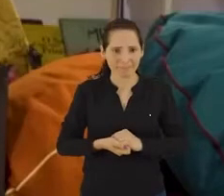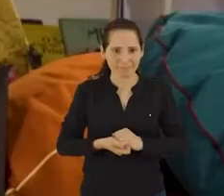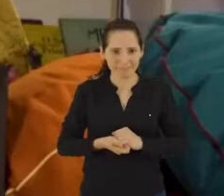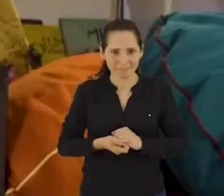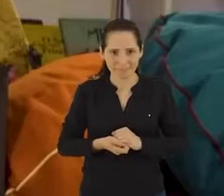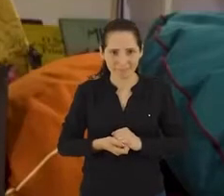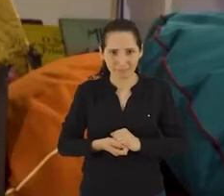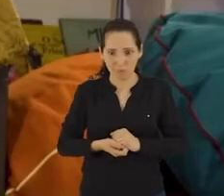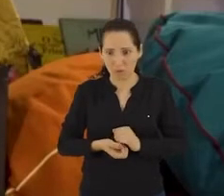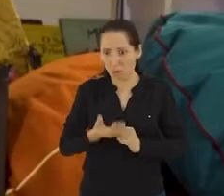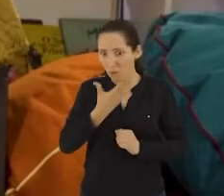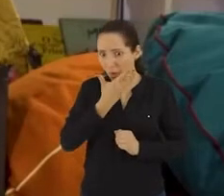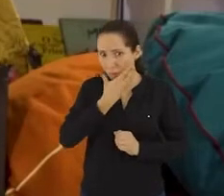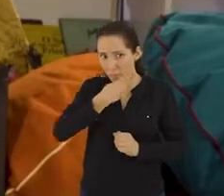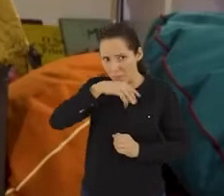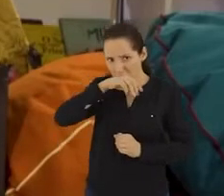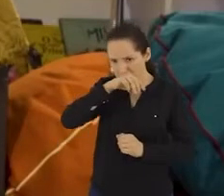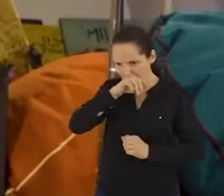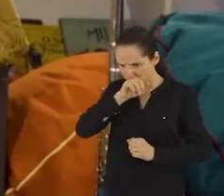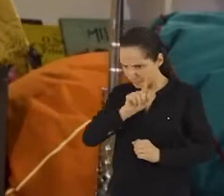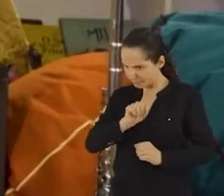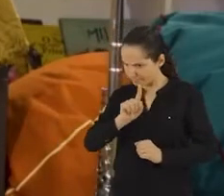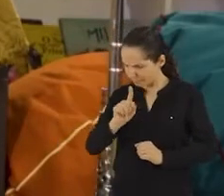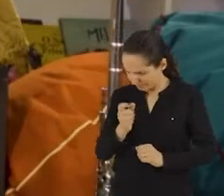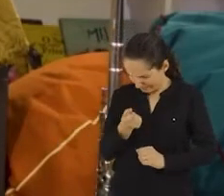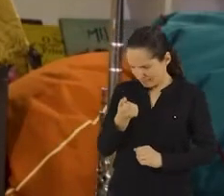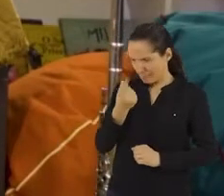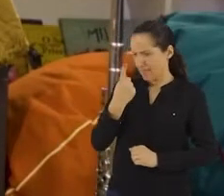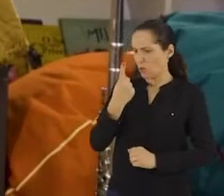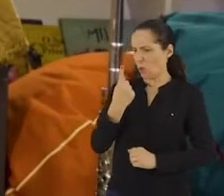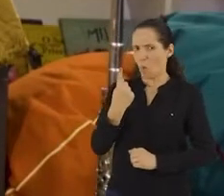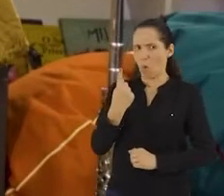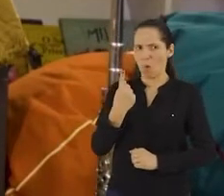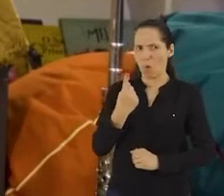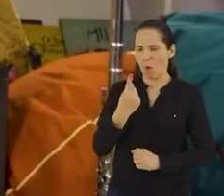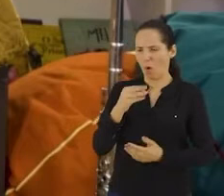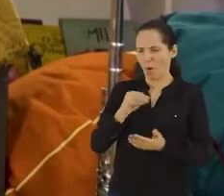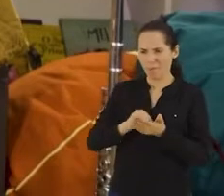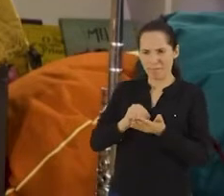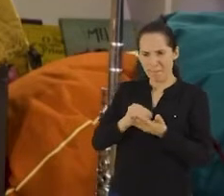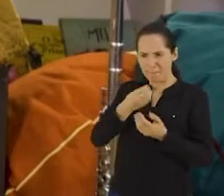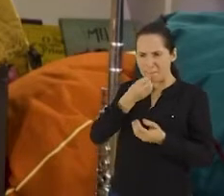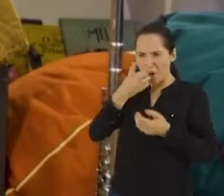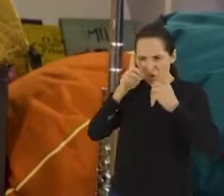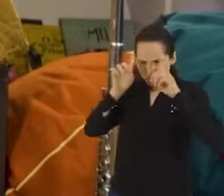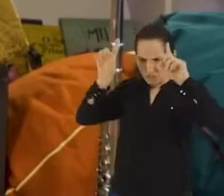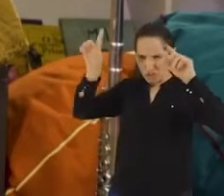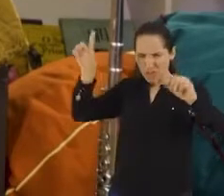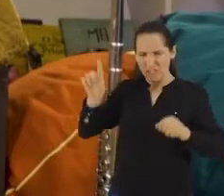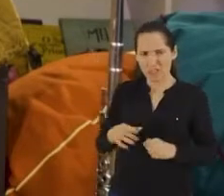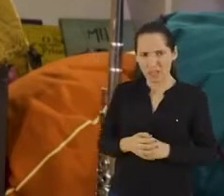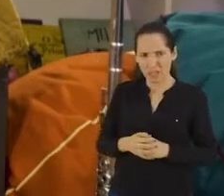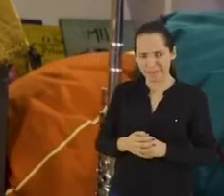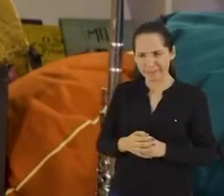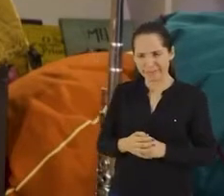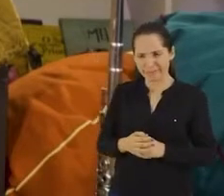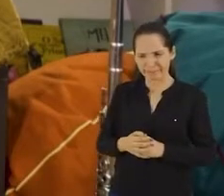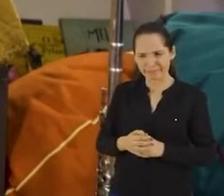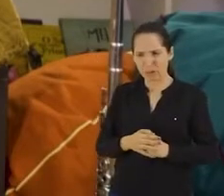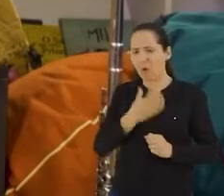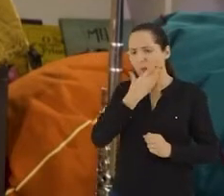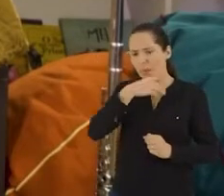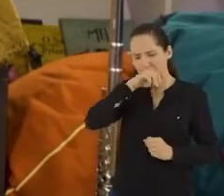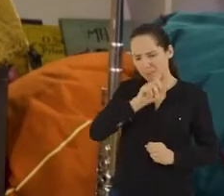O pai estranhou a falta de bom dia, pai, e foi ver o que tinha